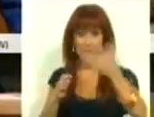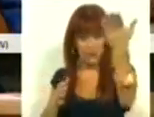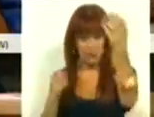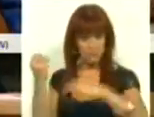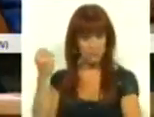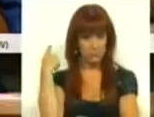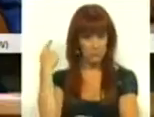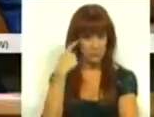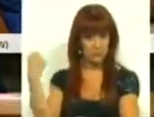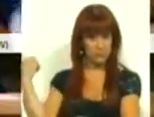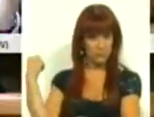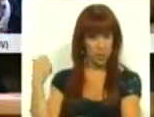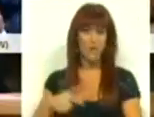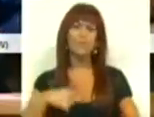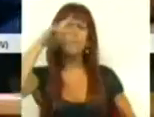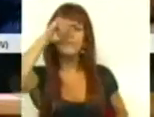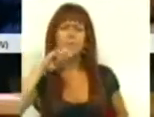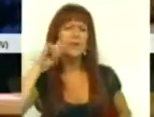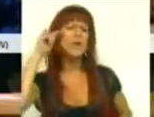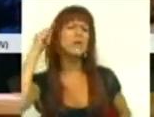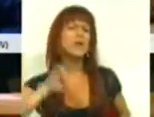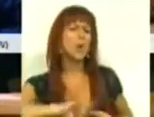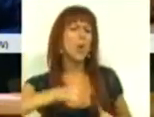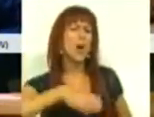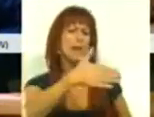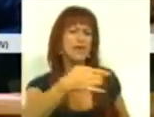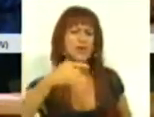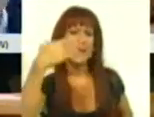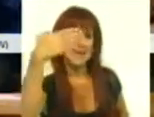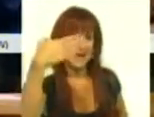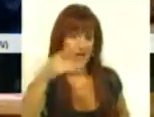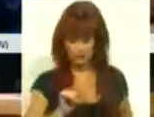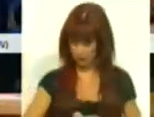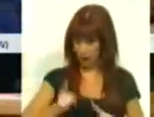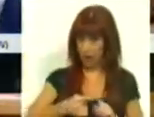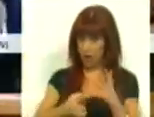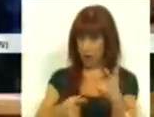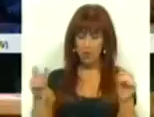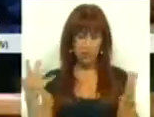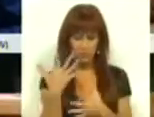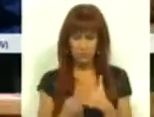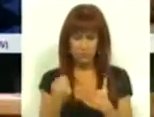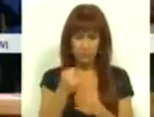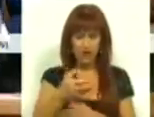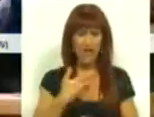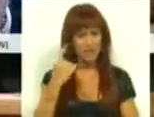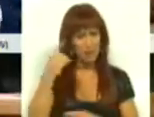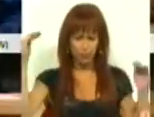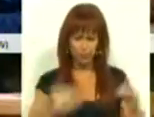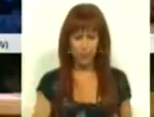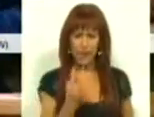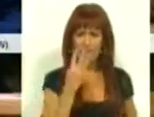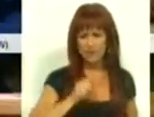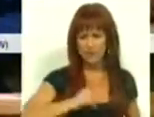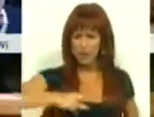esta figura bem mostra. Retenho em especial o ano de 97. Nesse ano, foram abatidos à dívida pública mais de